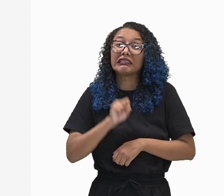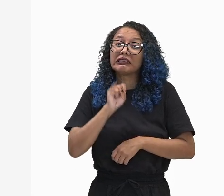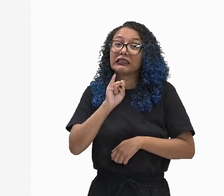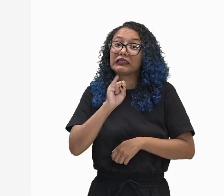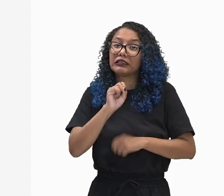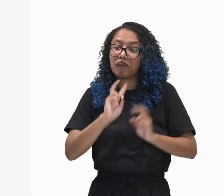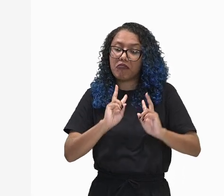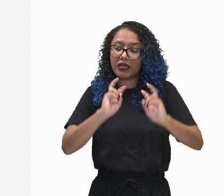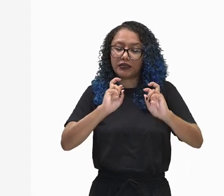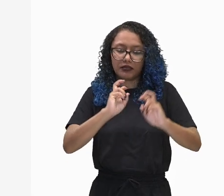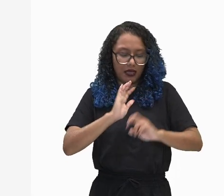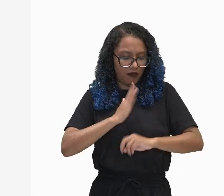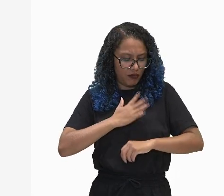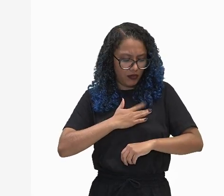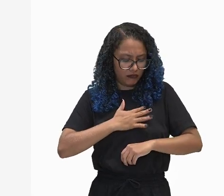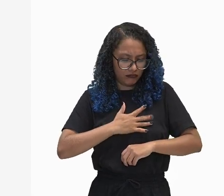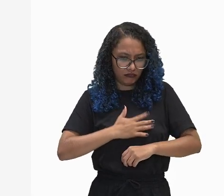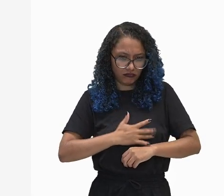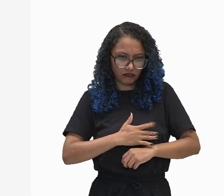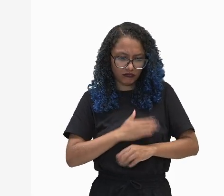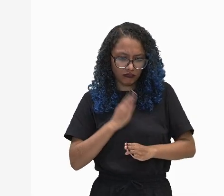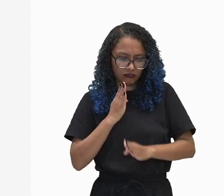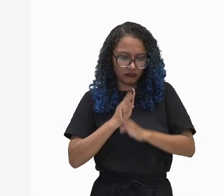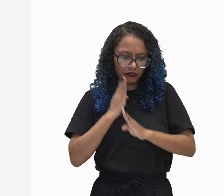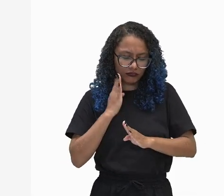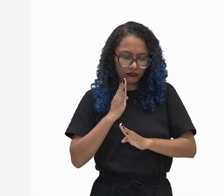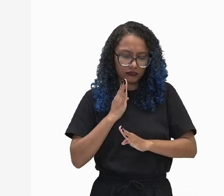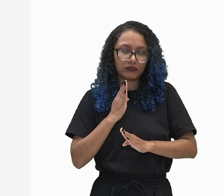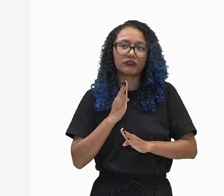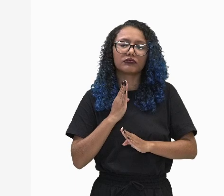pelo método do uso mesmo